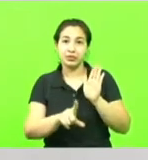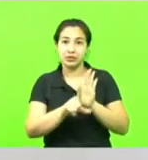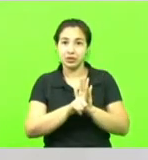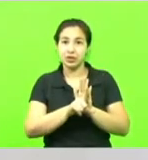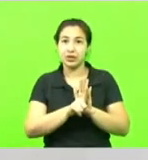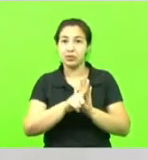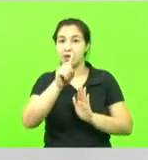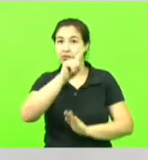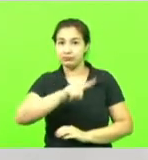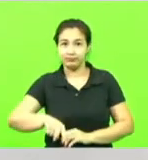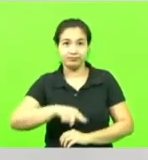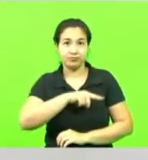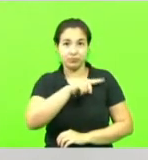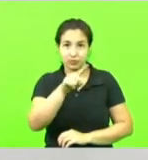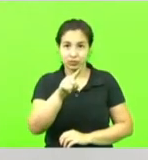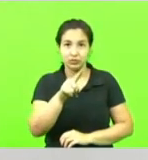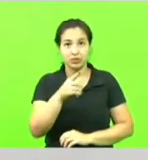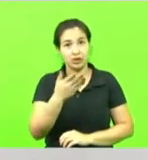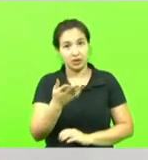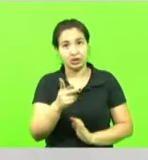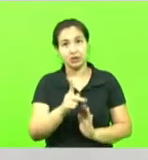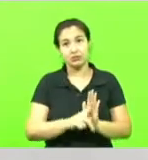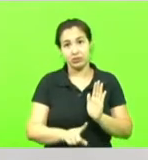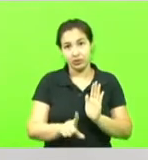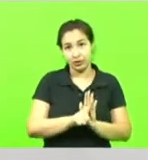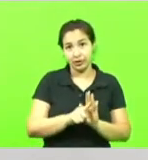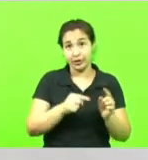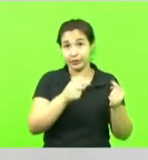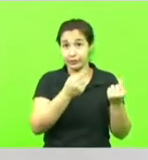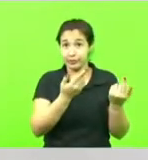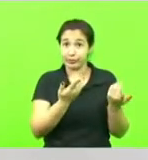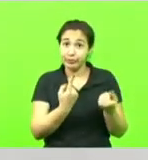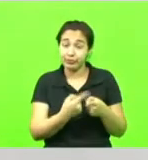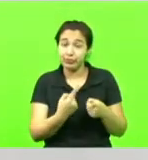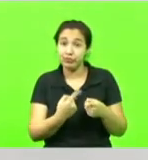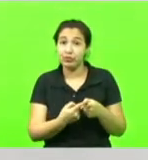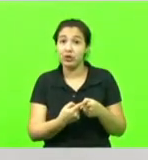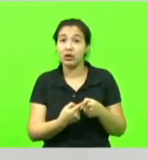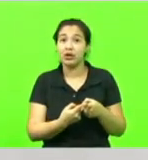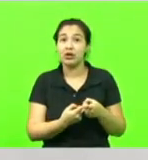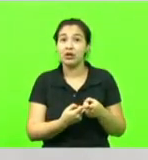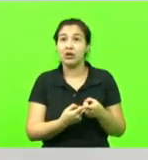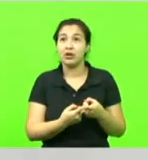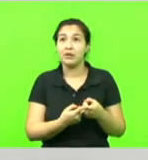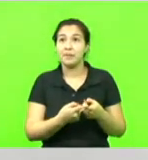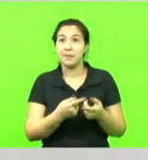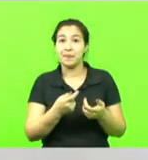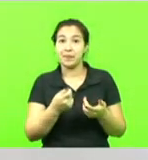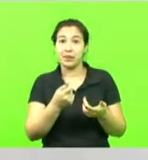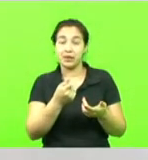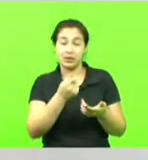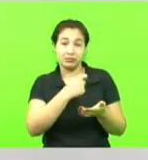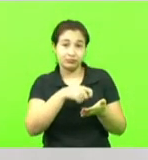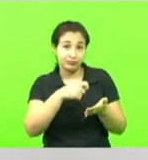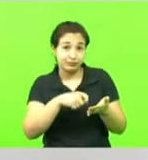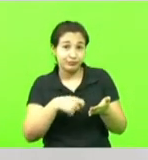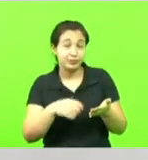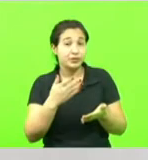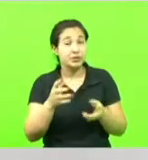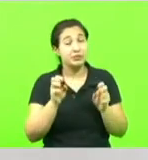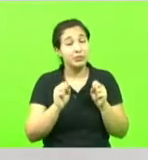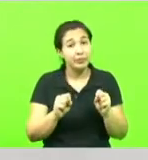revogar esse projeto aqui, porque agora, tentando agora, desenhando para os colegas, de repente a gente consegue